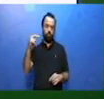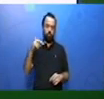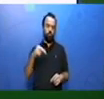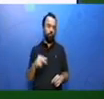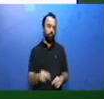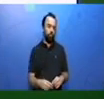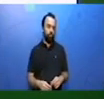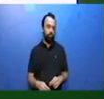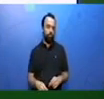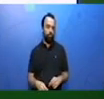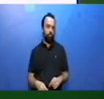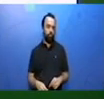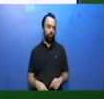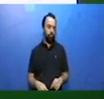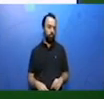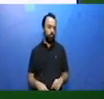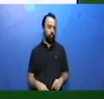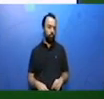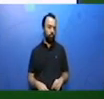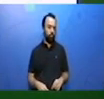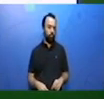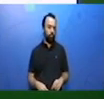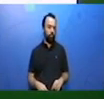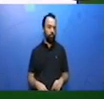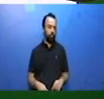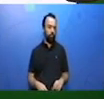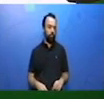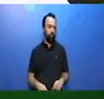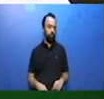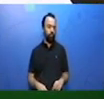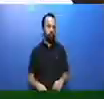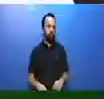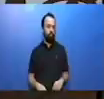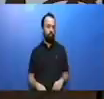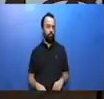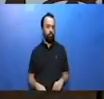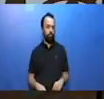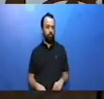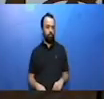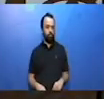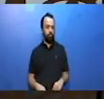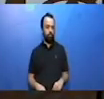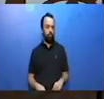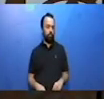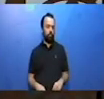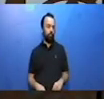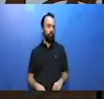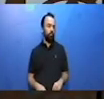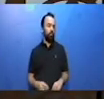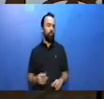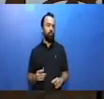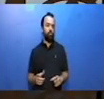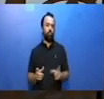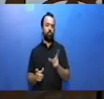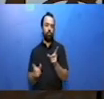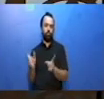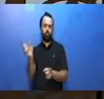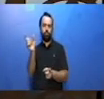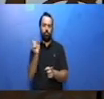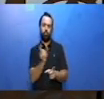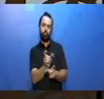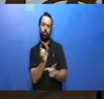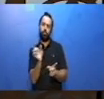A professora recortou tudo, tá? E aí eu vou ler aqui com vocês. Vamos ver onde vai cada um